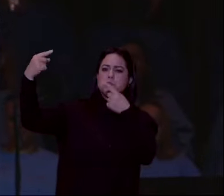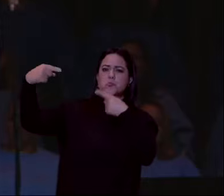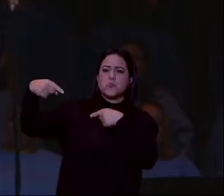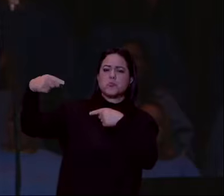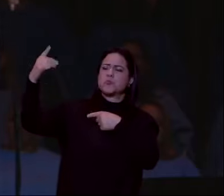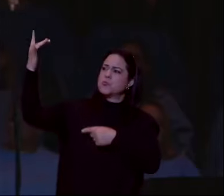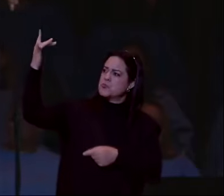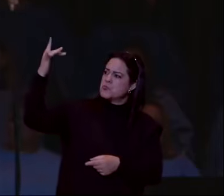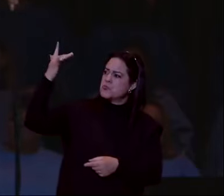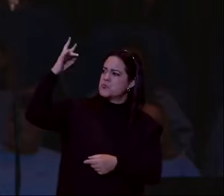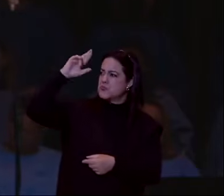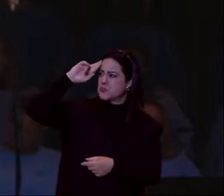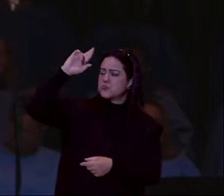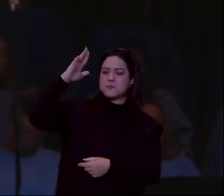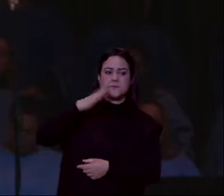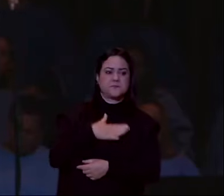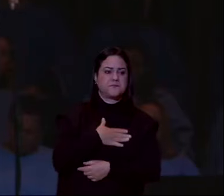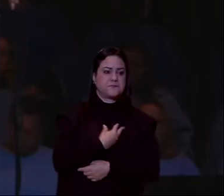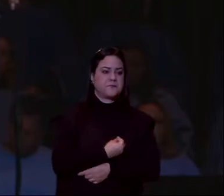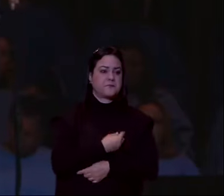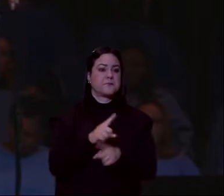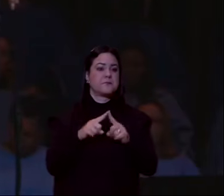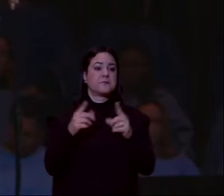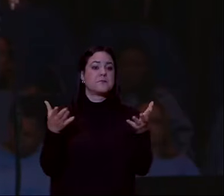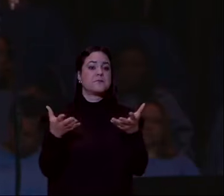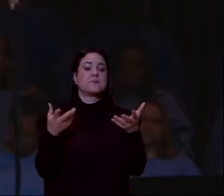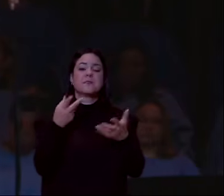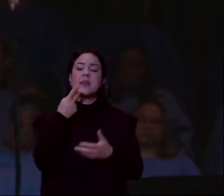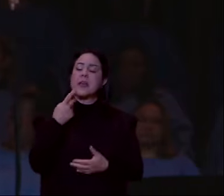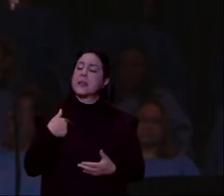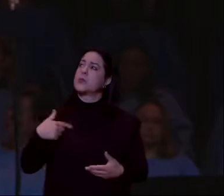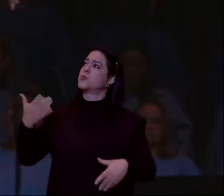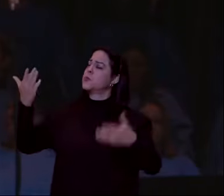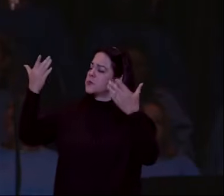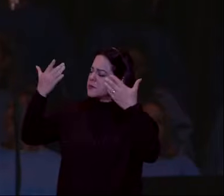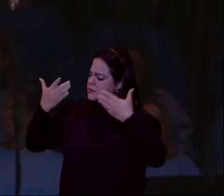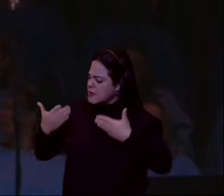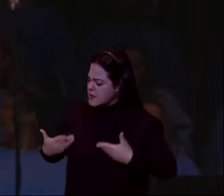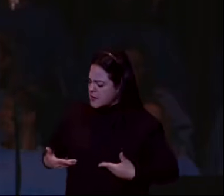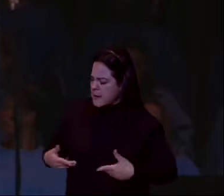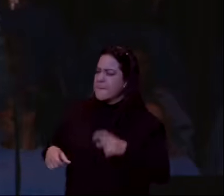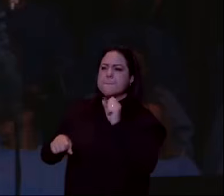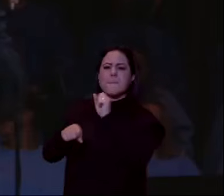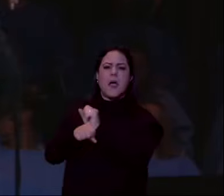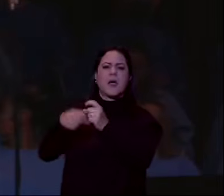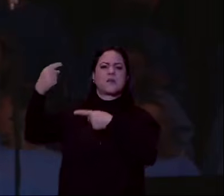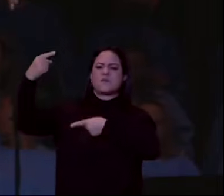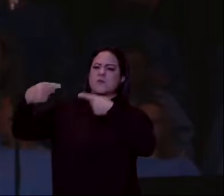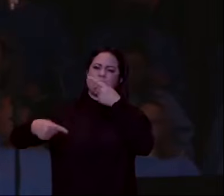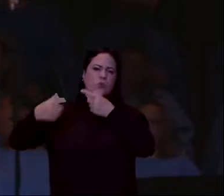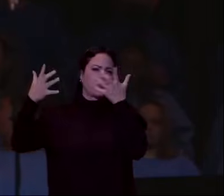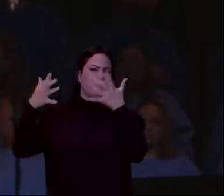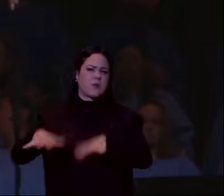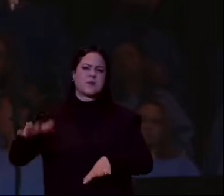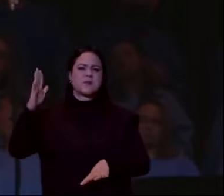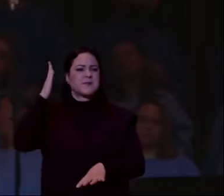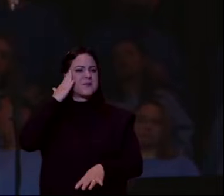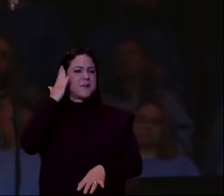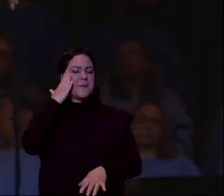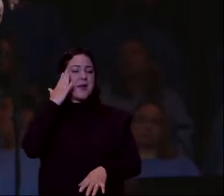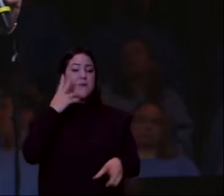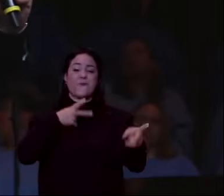o toque do Senhor na minha vida. Mas hoje eu quero dizer: estou aqui, Senhor, chega. É